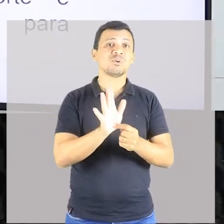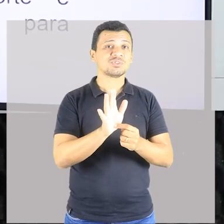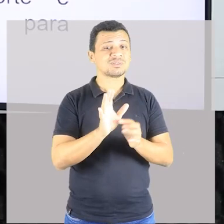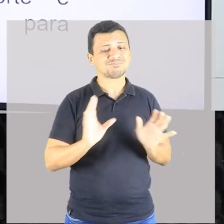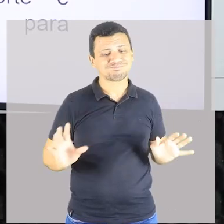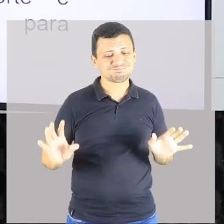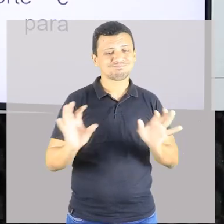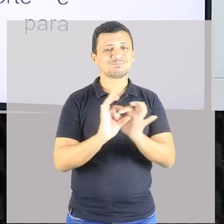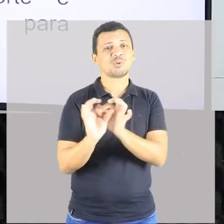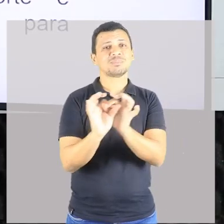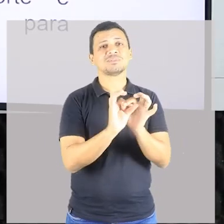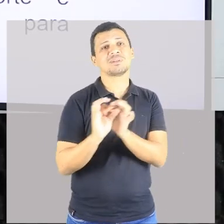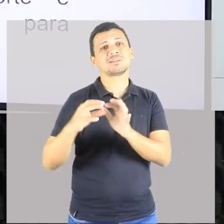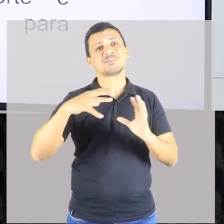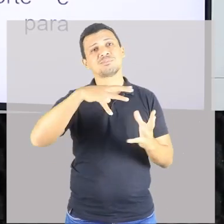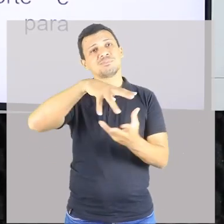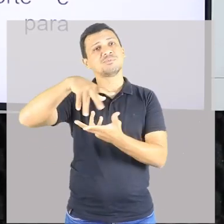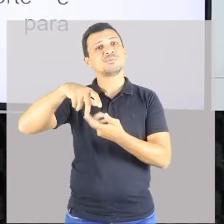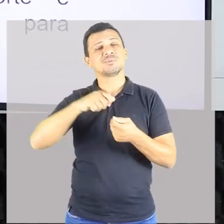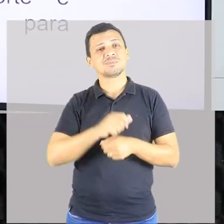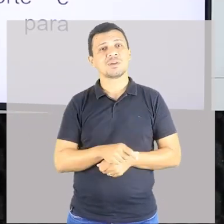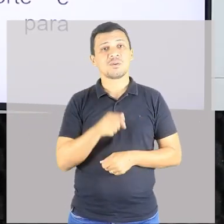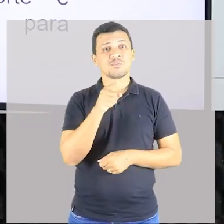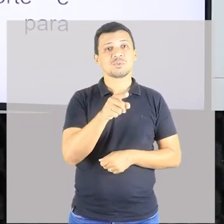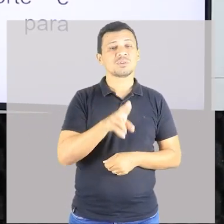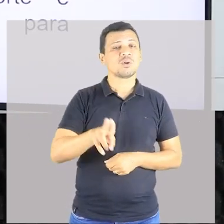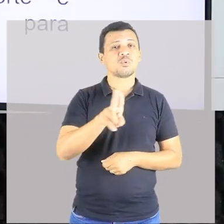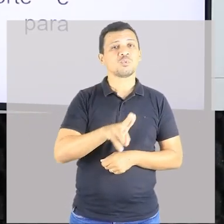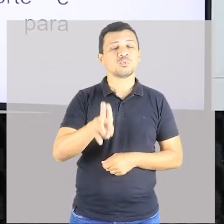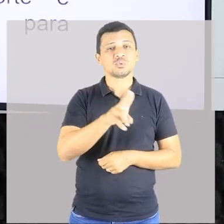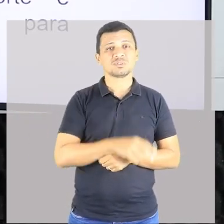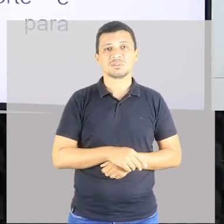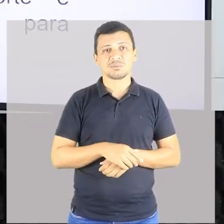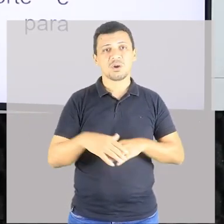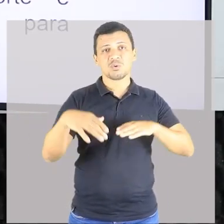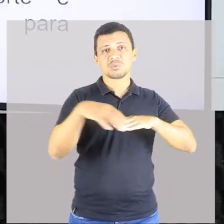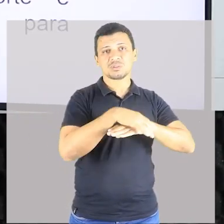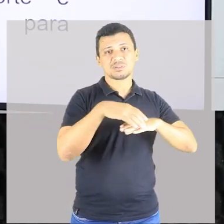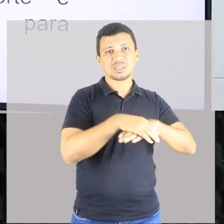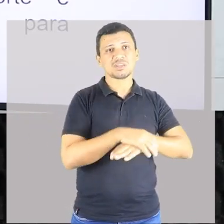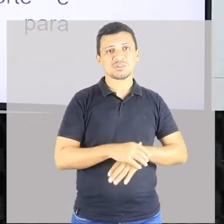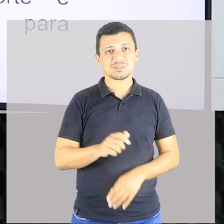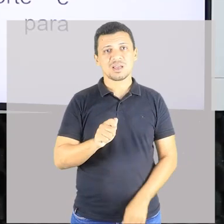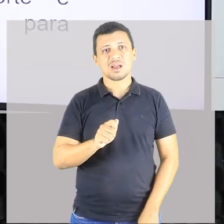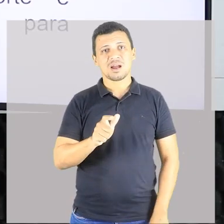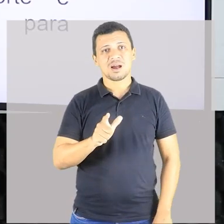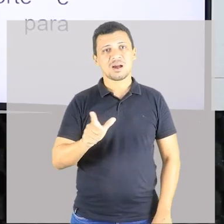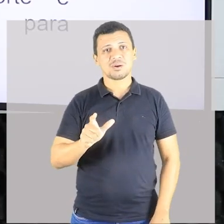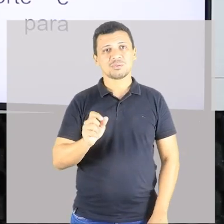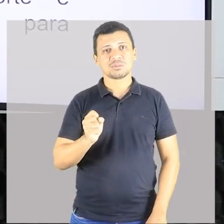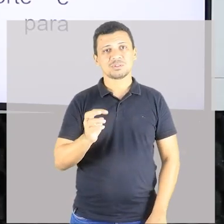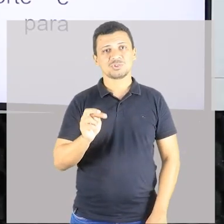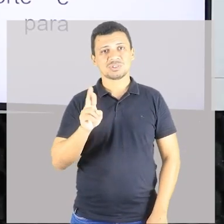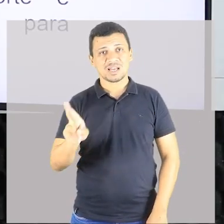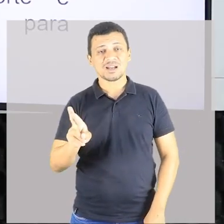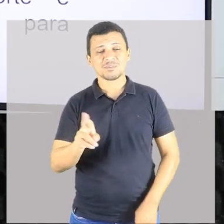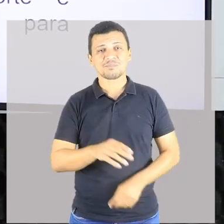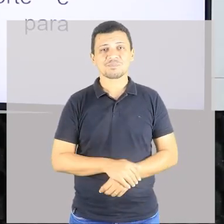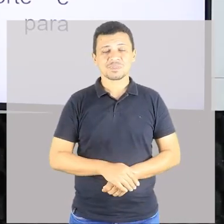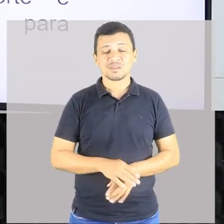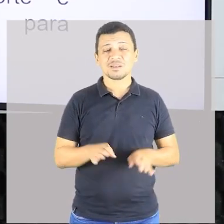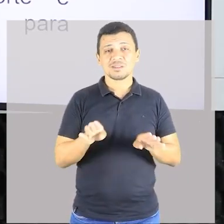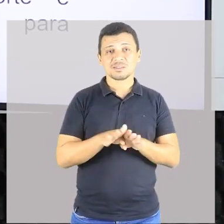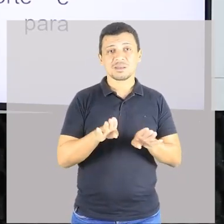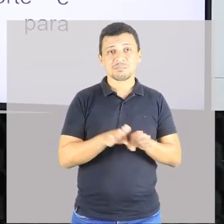né? Então, por exemplo, você está aí, tá certo, utilizando, por exemplo, um tênis All Star, tá certo? Antes de assistir essa aula, você estava, por